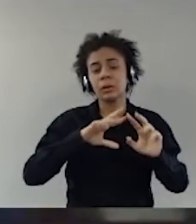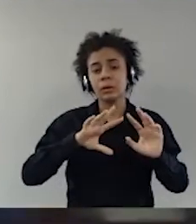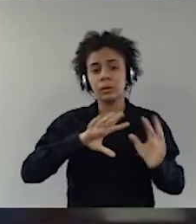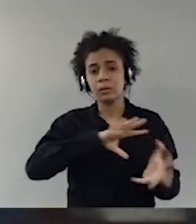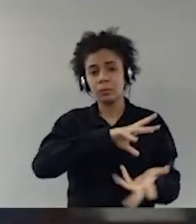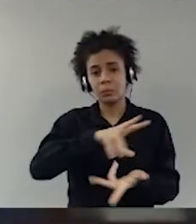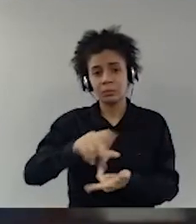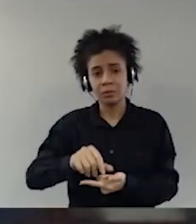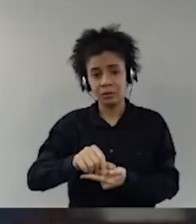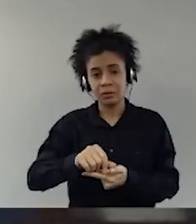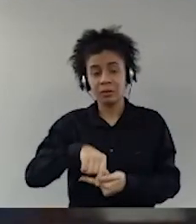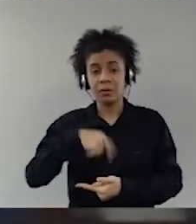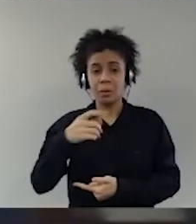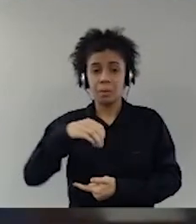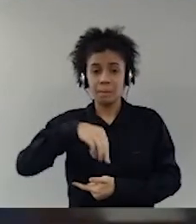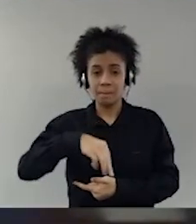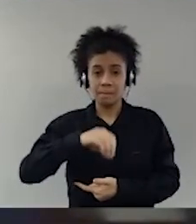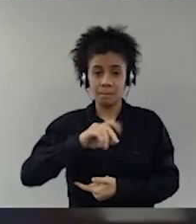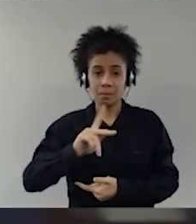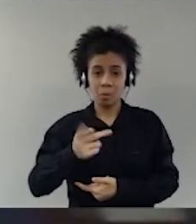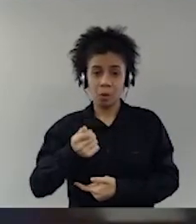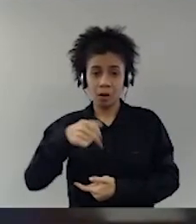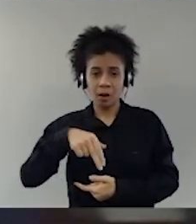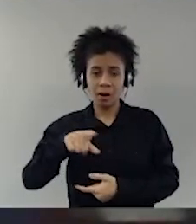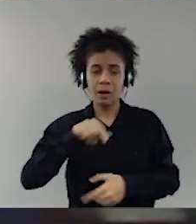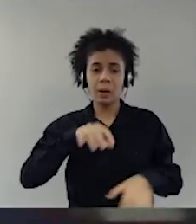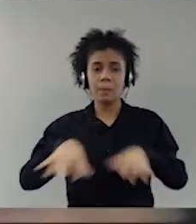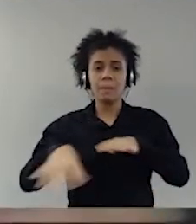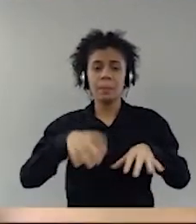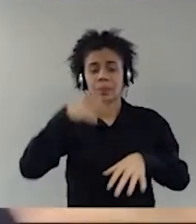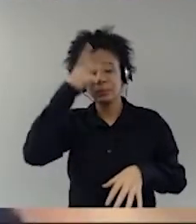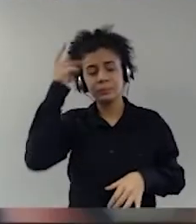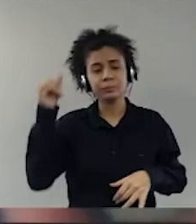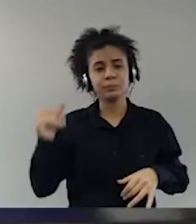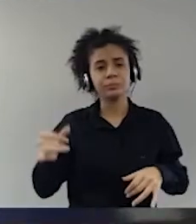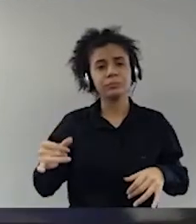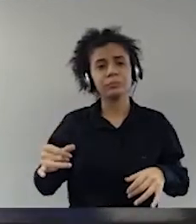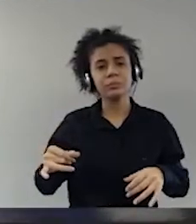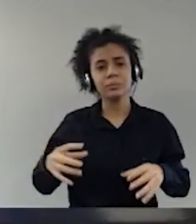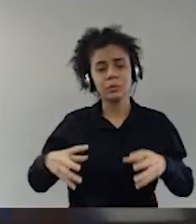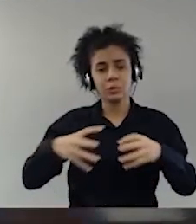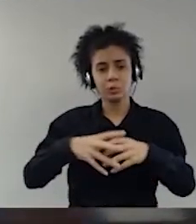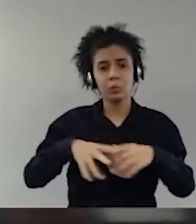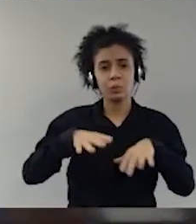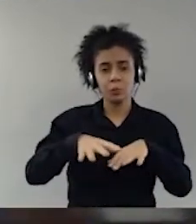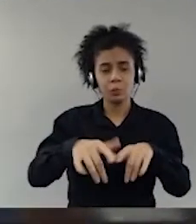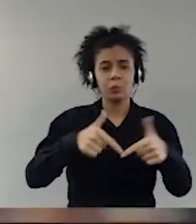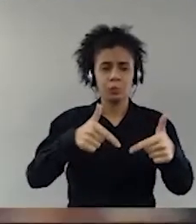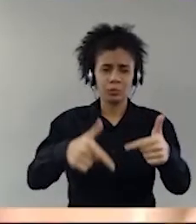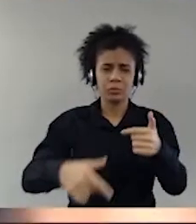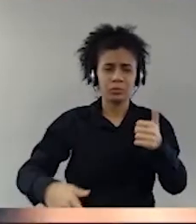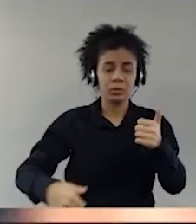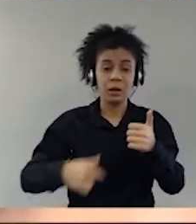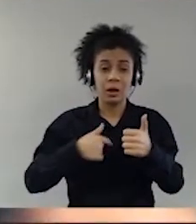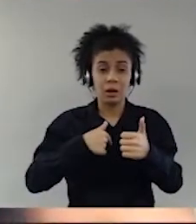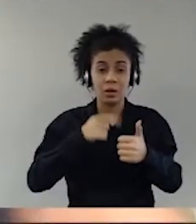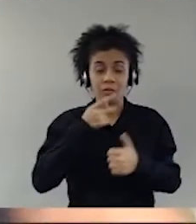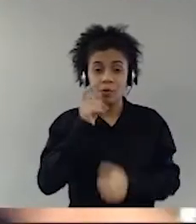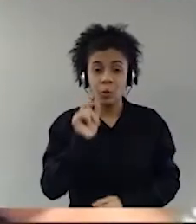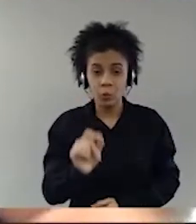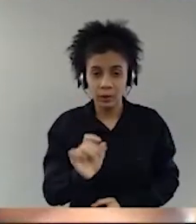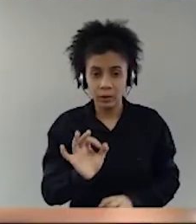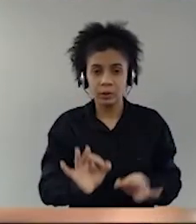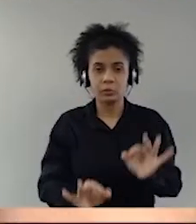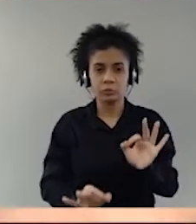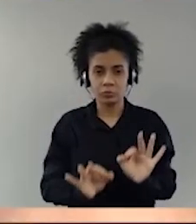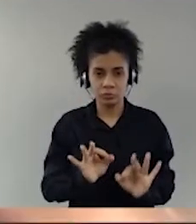que é um movimento de reintegração das pessoas atingidas pela hanseníase, em que eu, então, advogo nessa ação civil pública, solicitou à